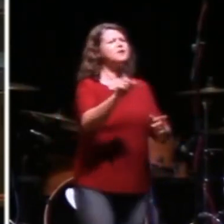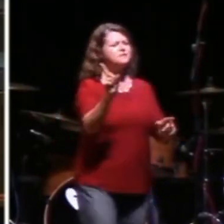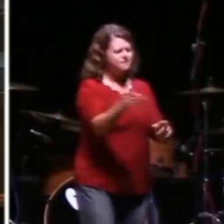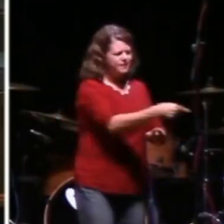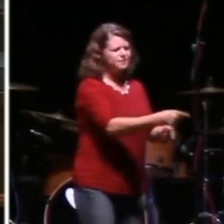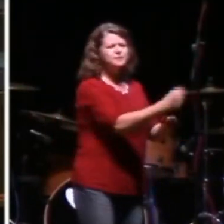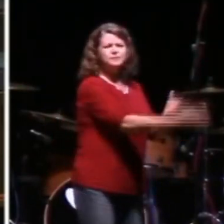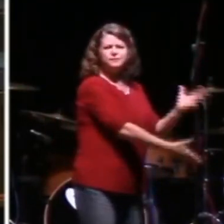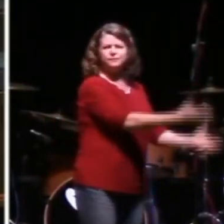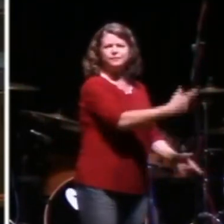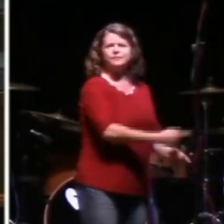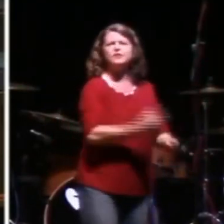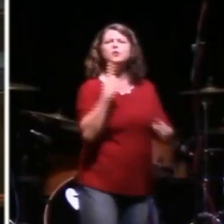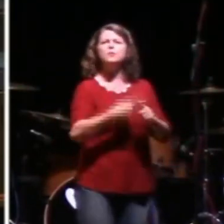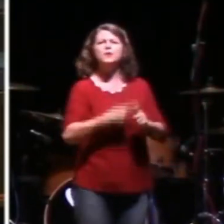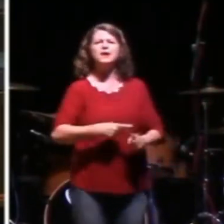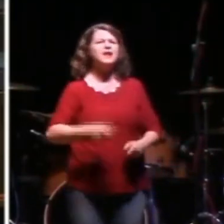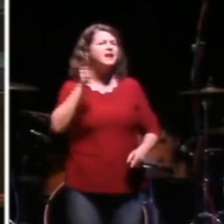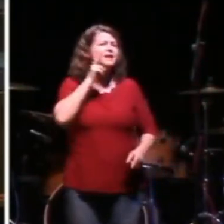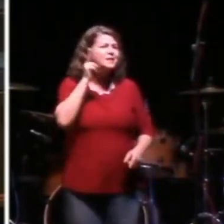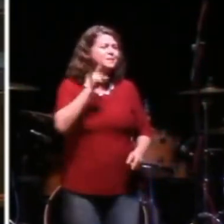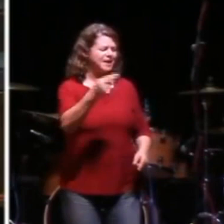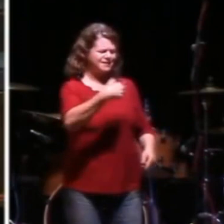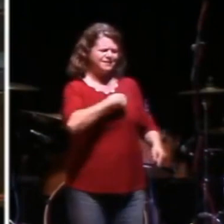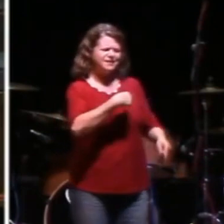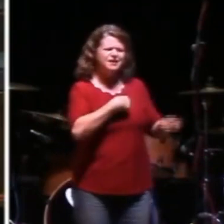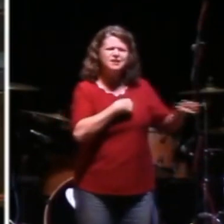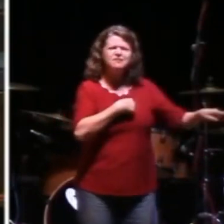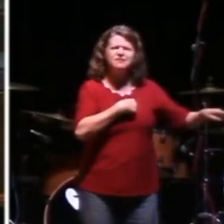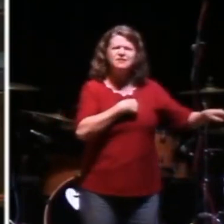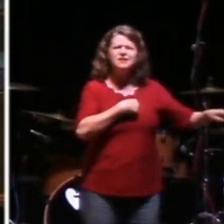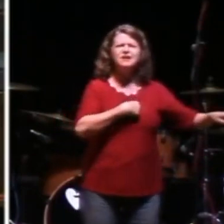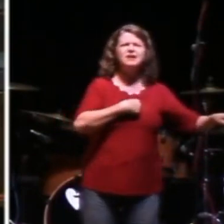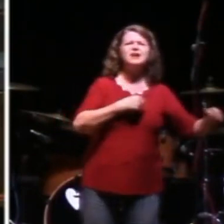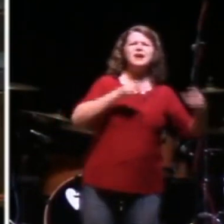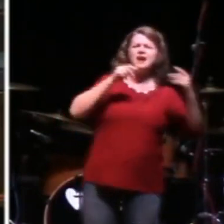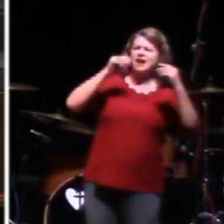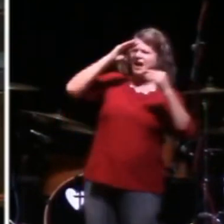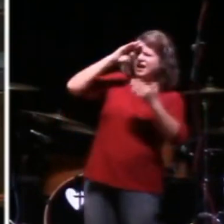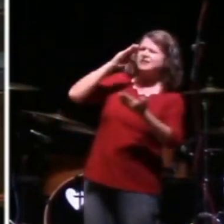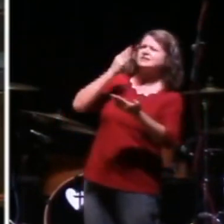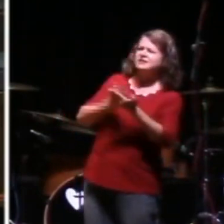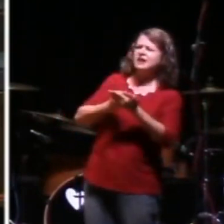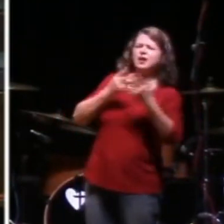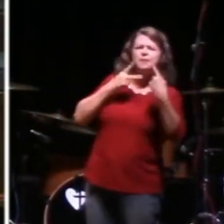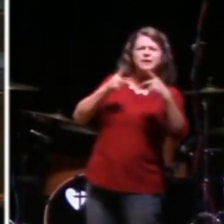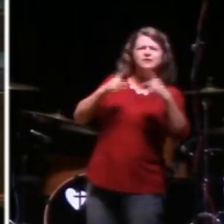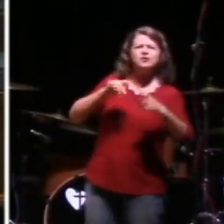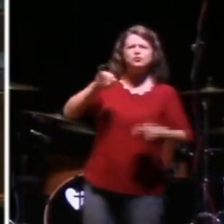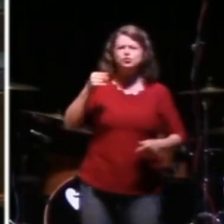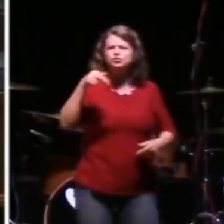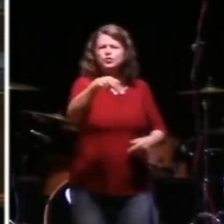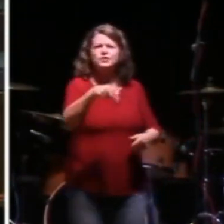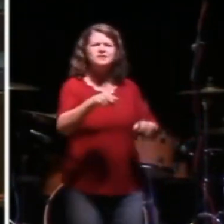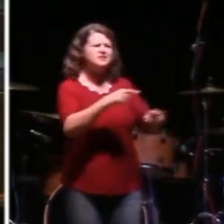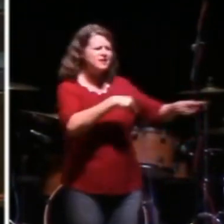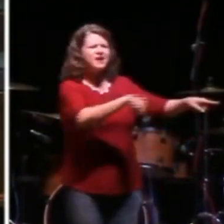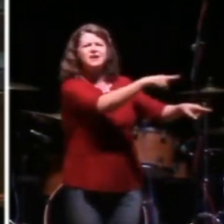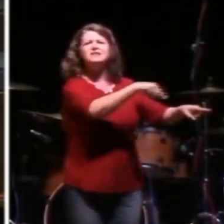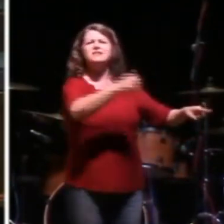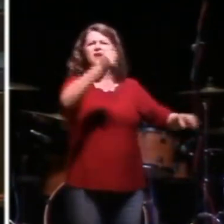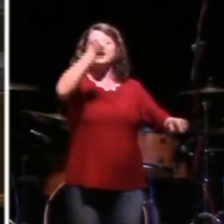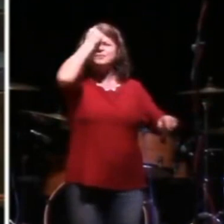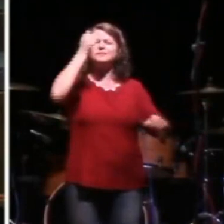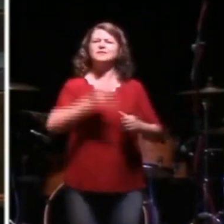se levantará porque ele escreve uma pregação de jonas e ele se julgaram que eles querendo a pregação de jonas e